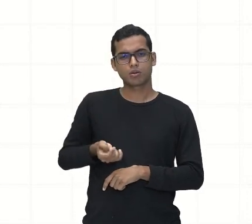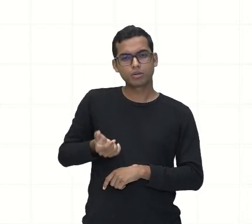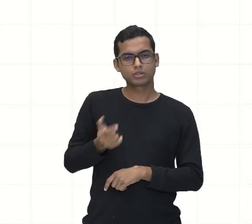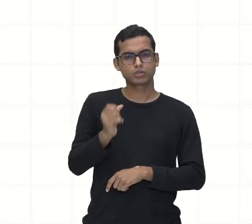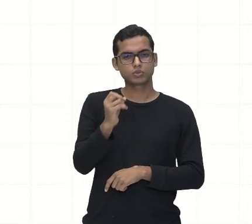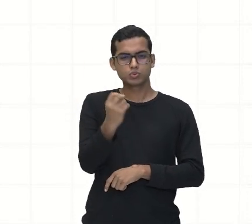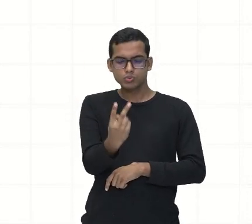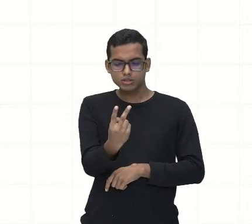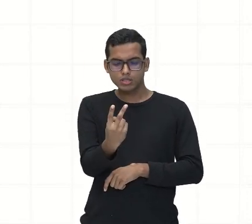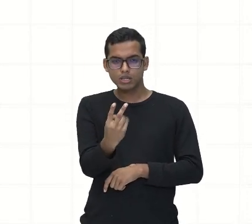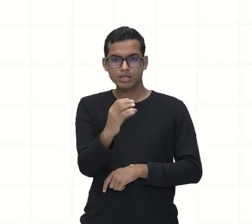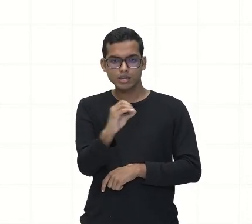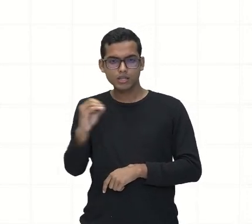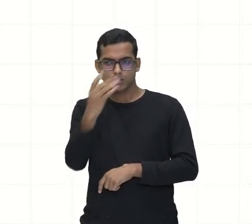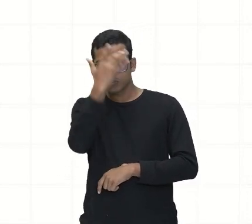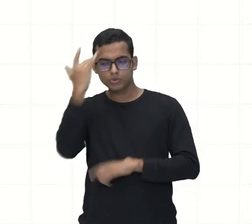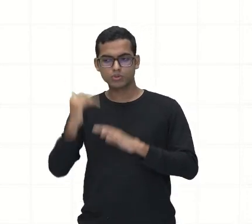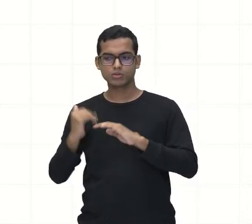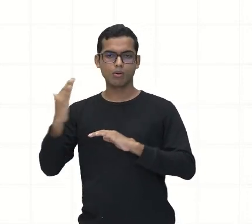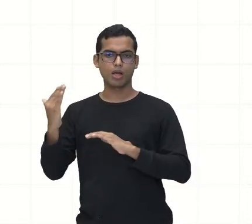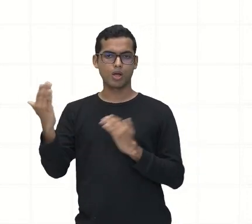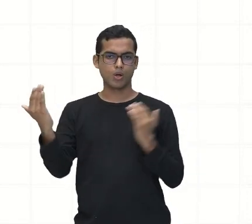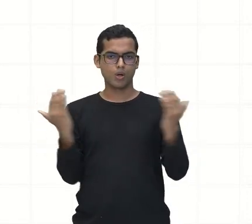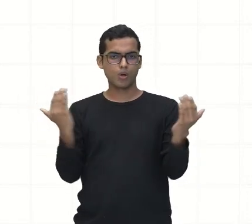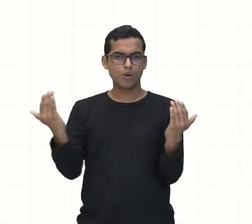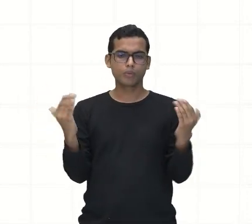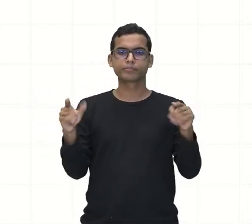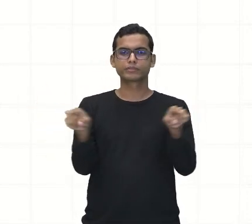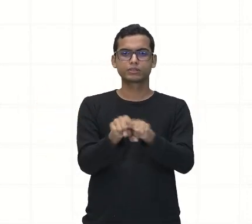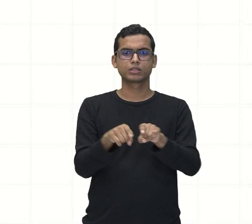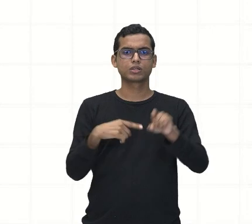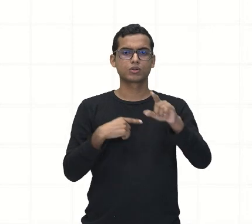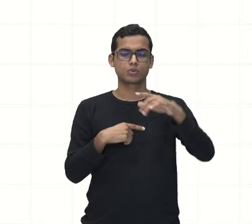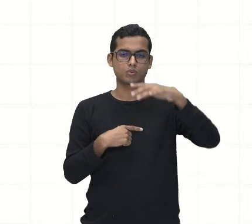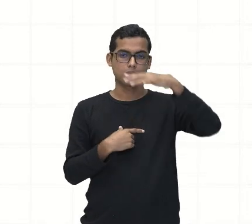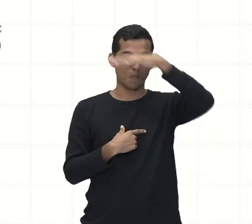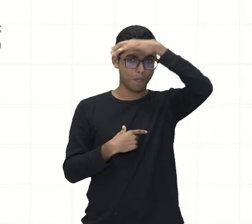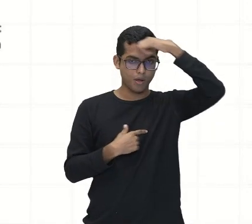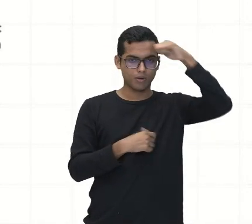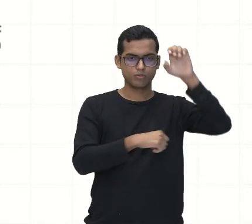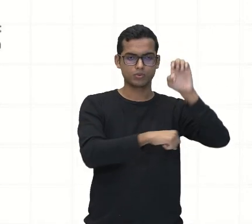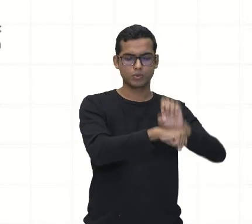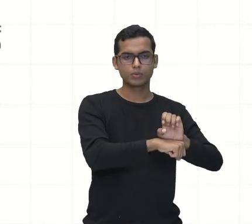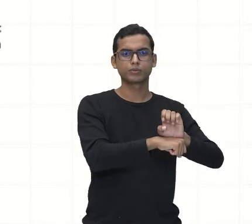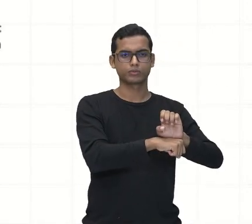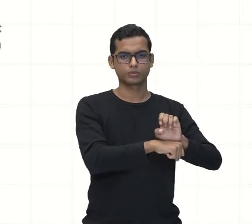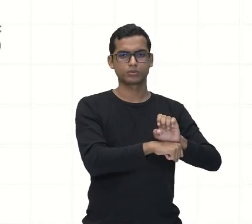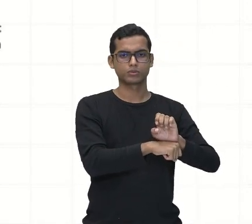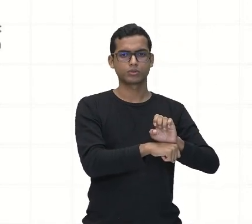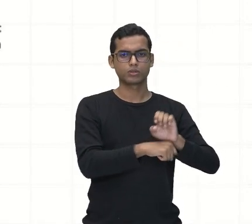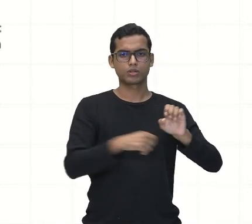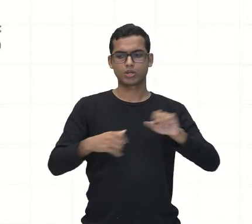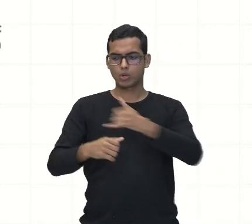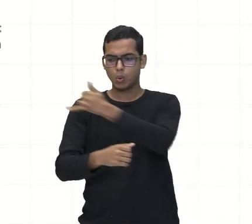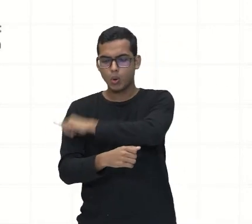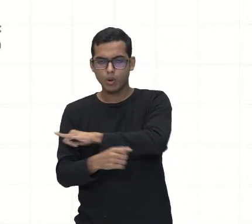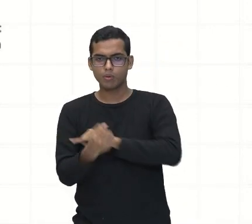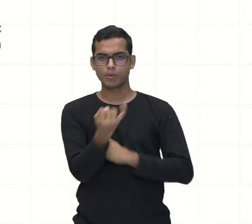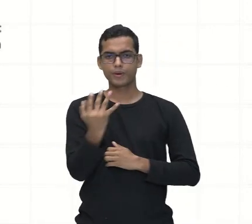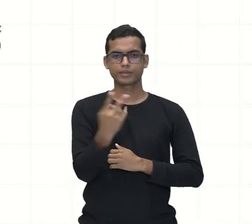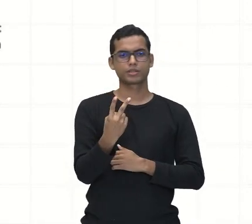a mais aqui do Rio de Janeiro com o Mato Grosso. Tudo bem? Vamos falar agora sobre